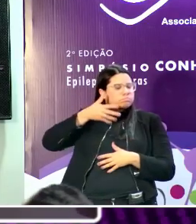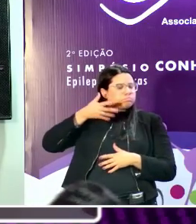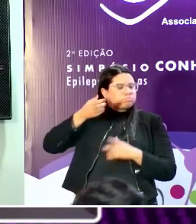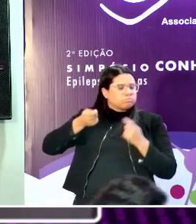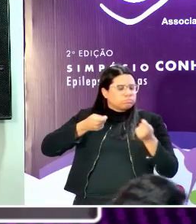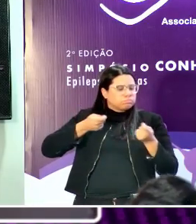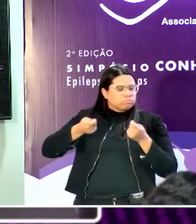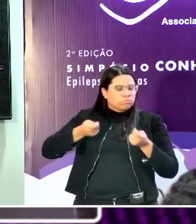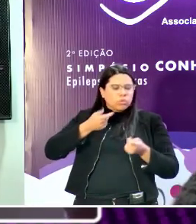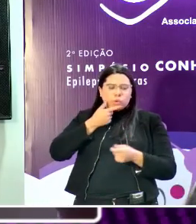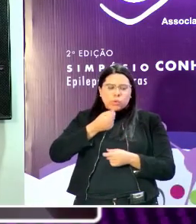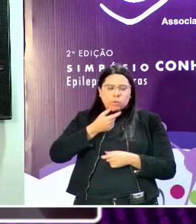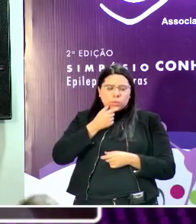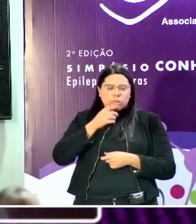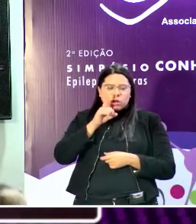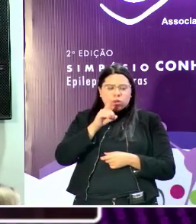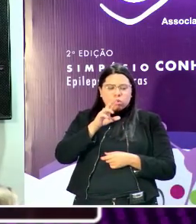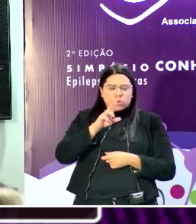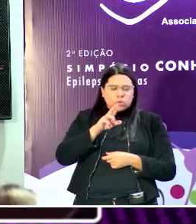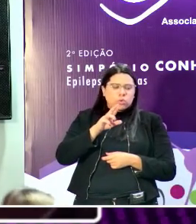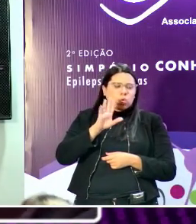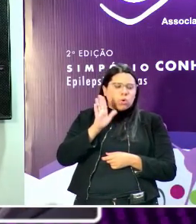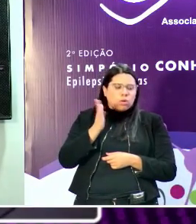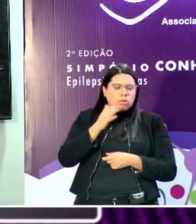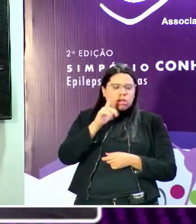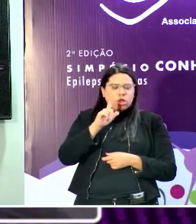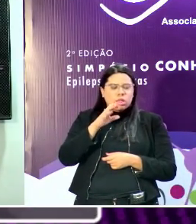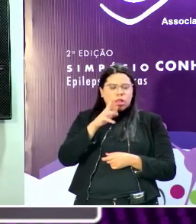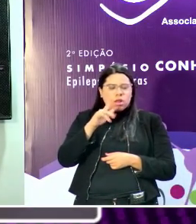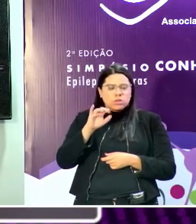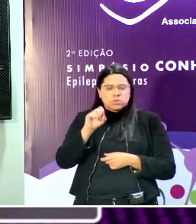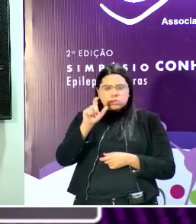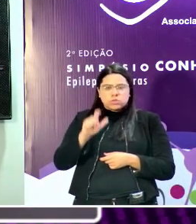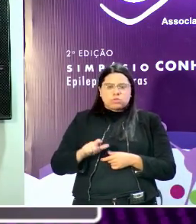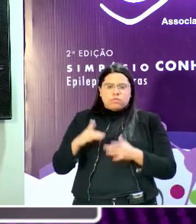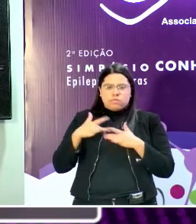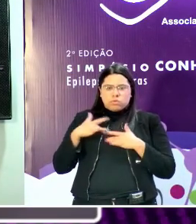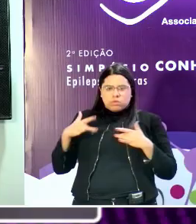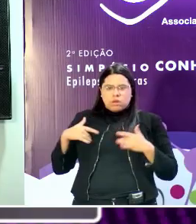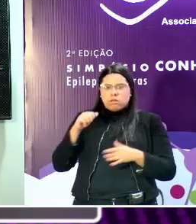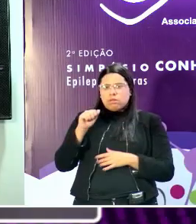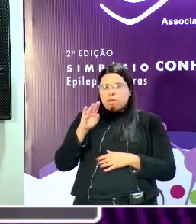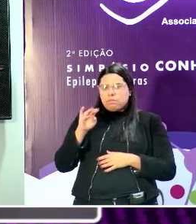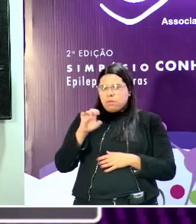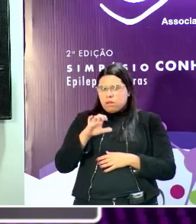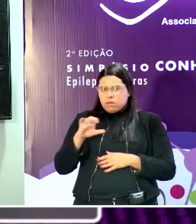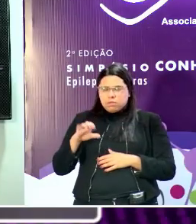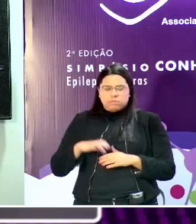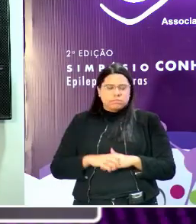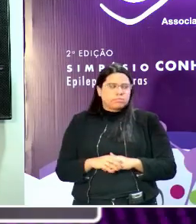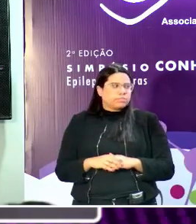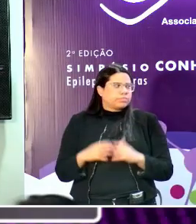por favor, pelo Dr. Lécio Figueira Pinto, voluntário da ABE,